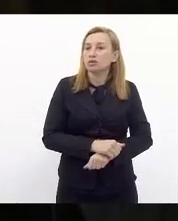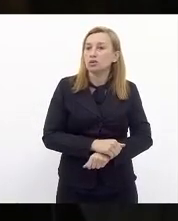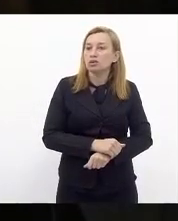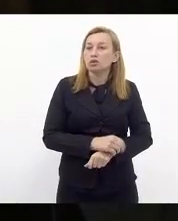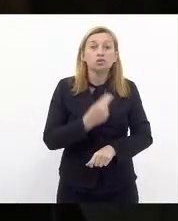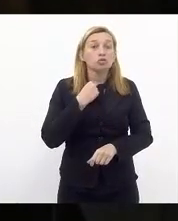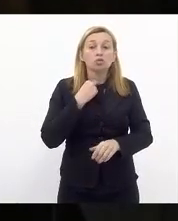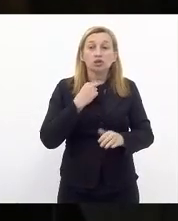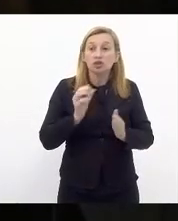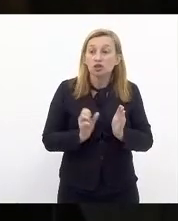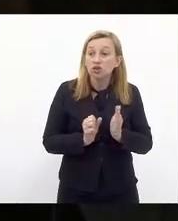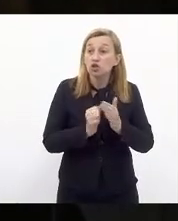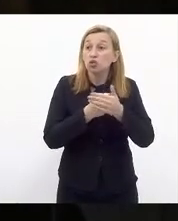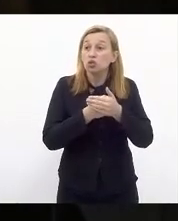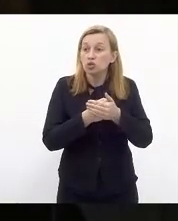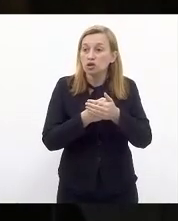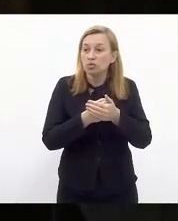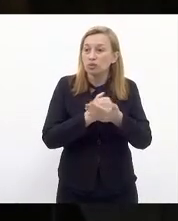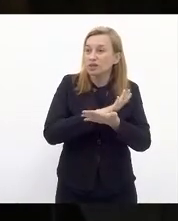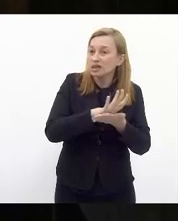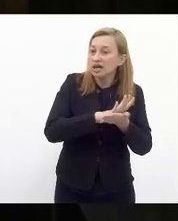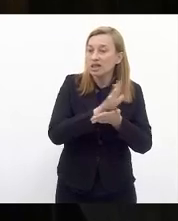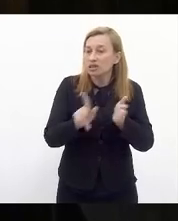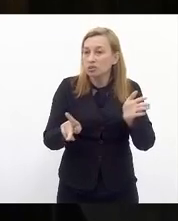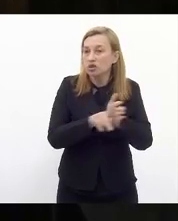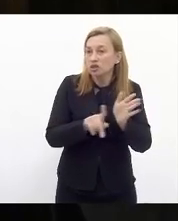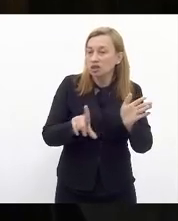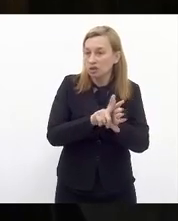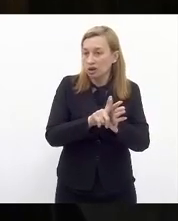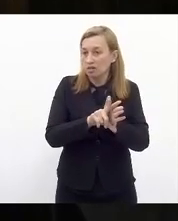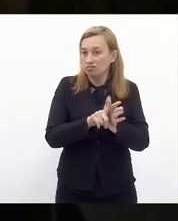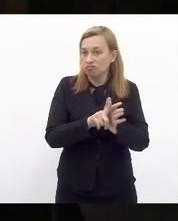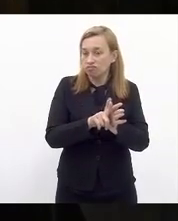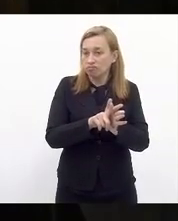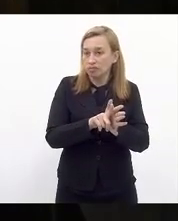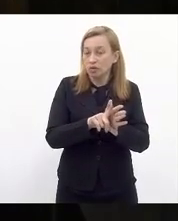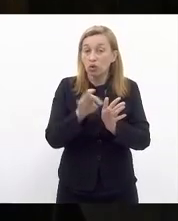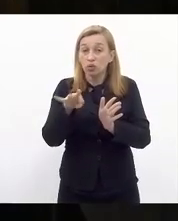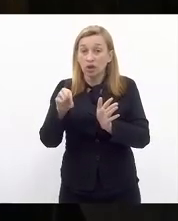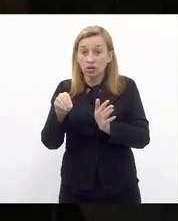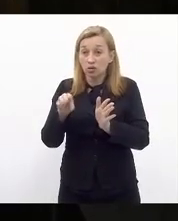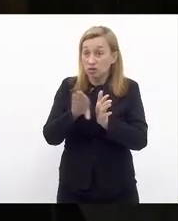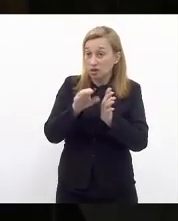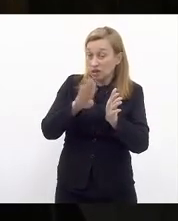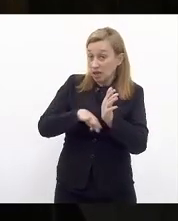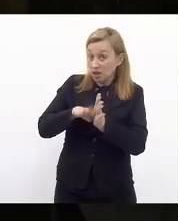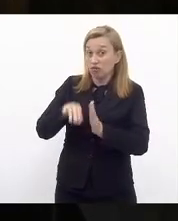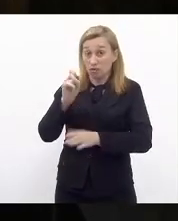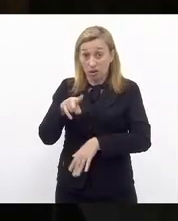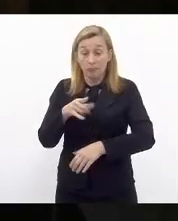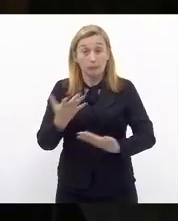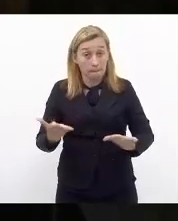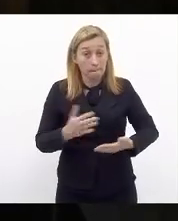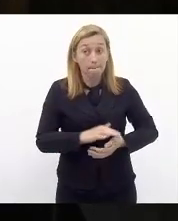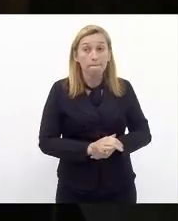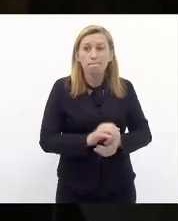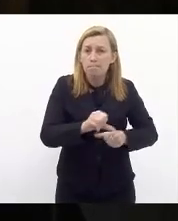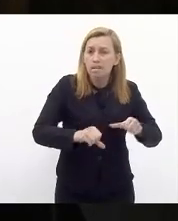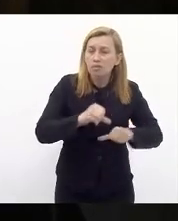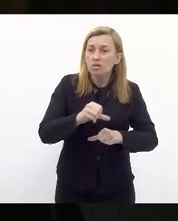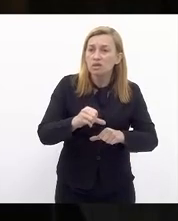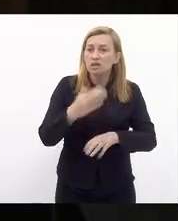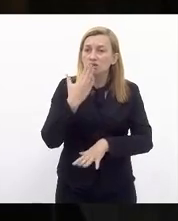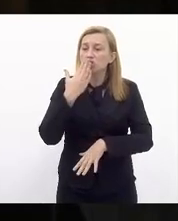tolhidos por nenhum projeto de lei que impusesse um perto de Castro uma